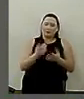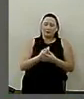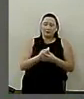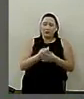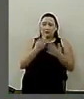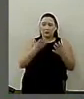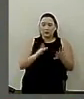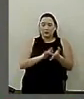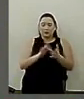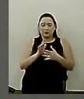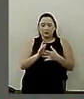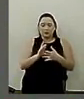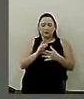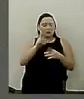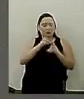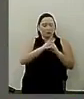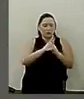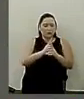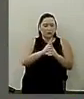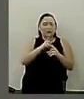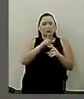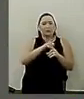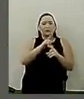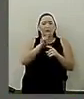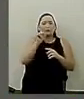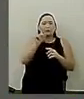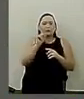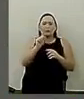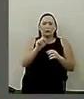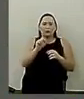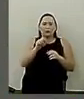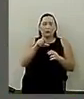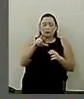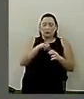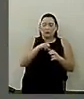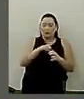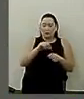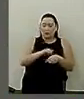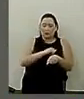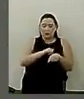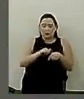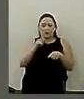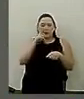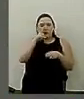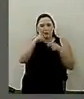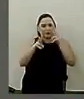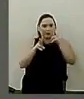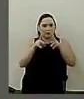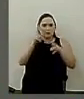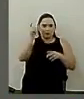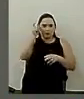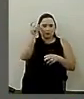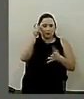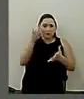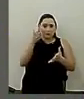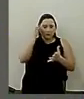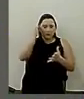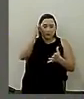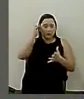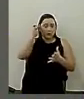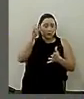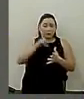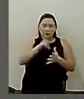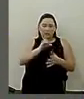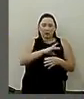Então, os discípulos se comportam como muitas vezes nós nos comportamos diante da força dos fenômenos naturais. Nós temos medo de